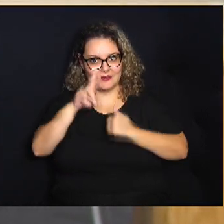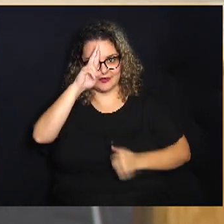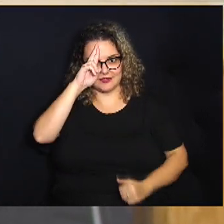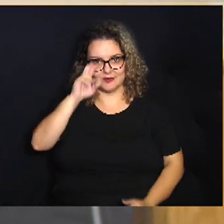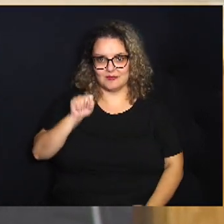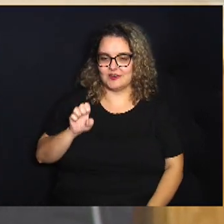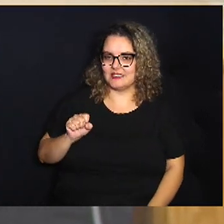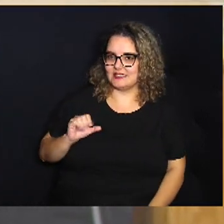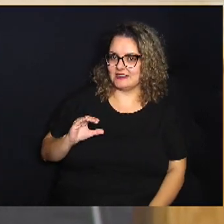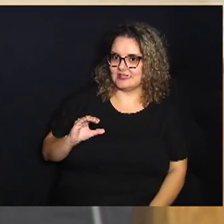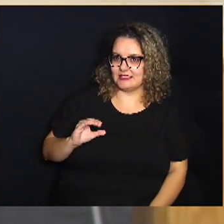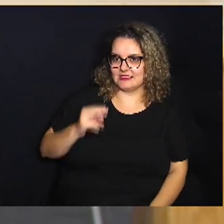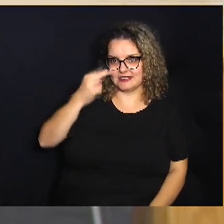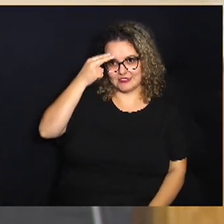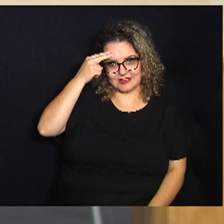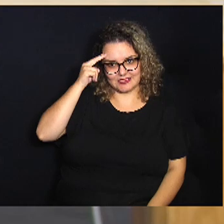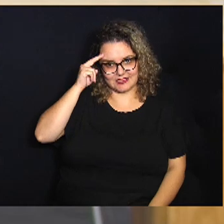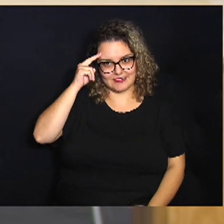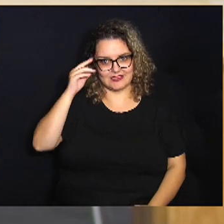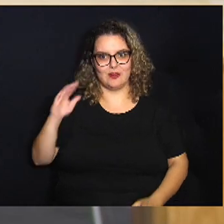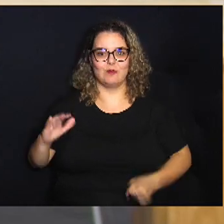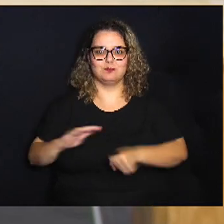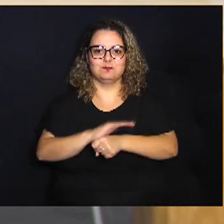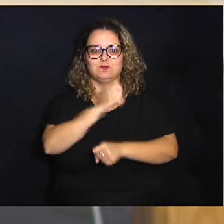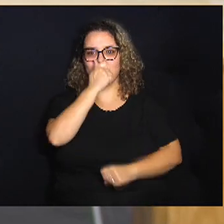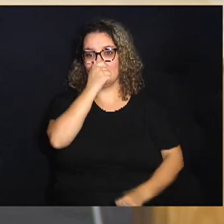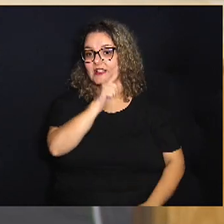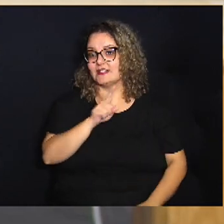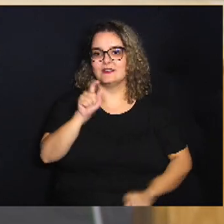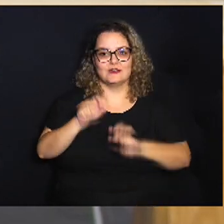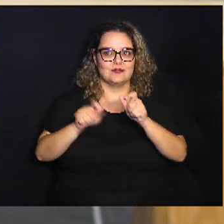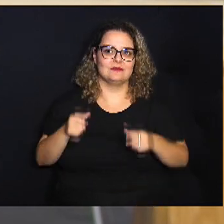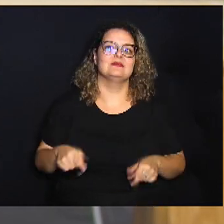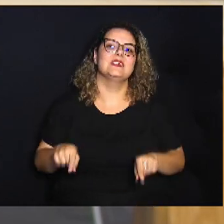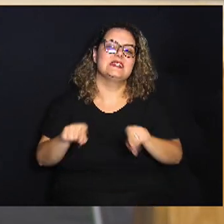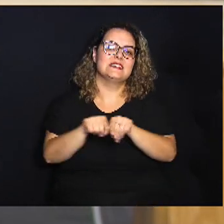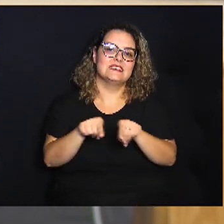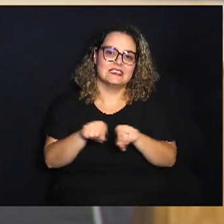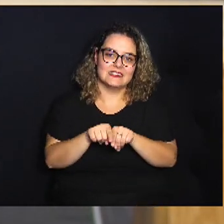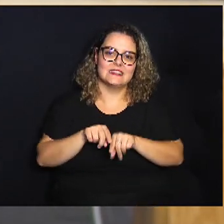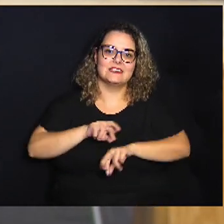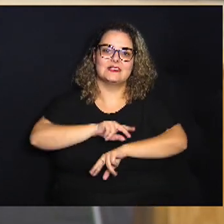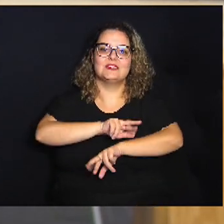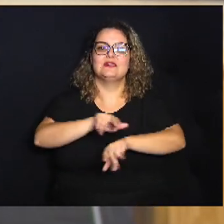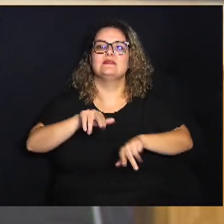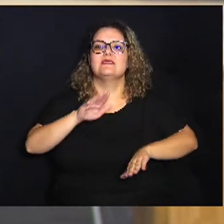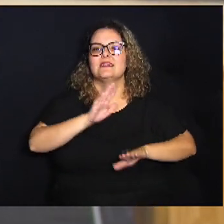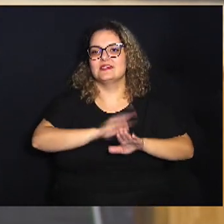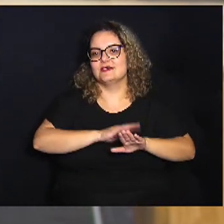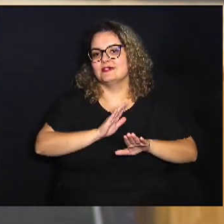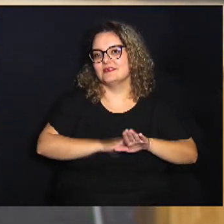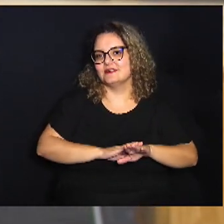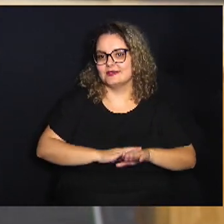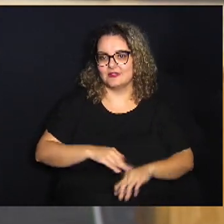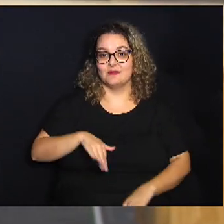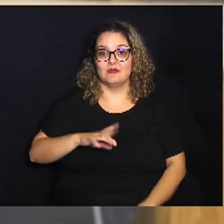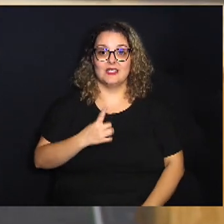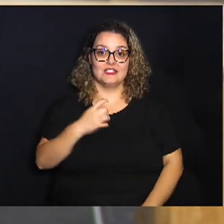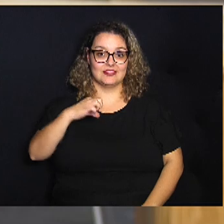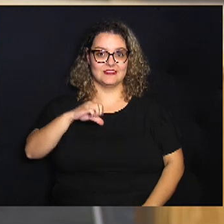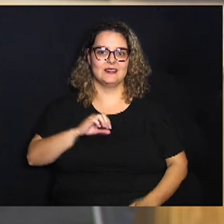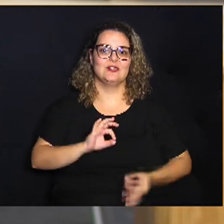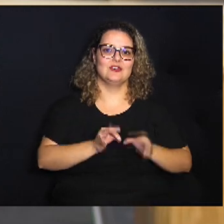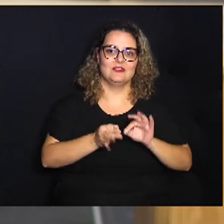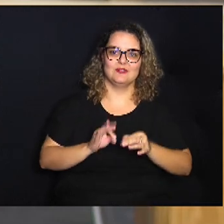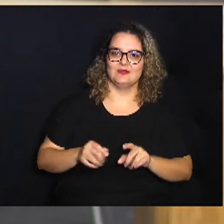SESC, Gabriel, está lotado e não só de pessoas, mas sim de muitas atividades, com mais de 19 oficinas para